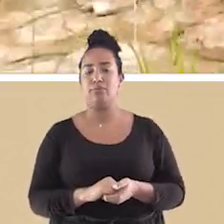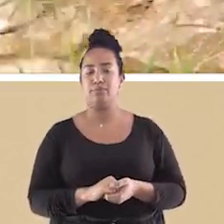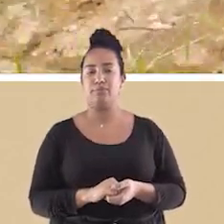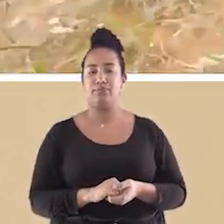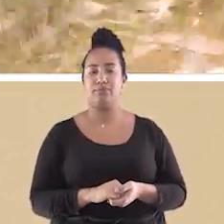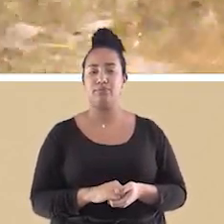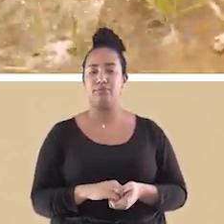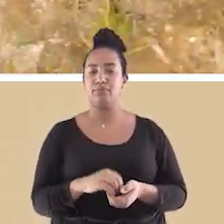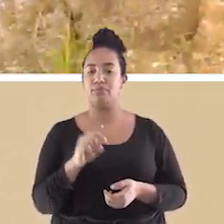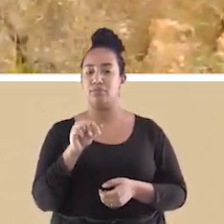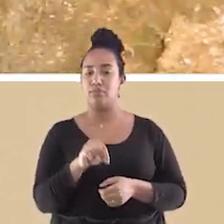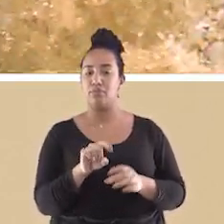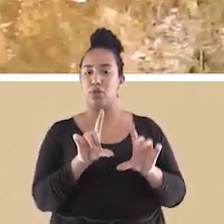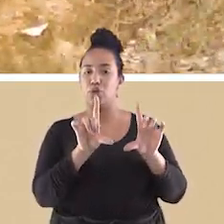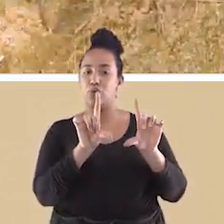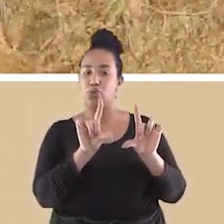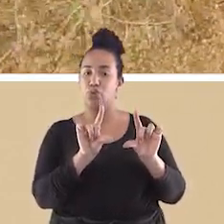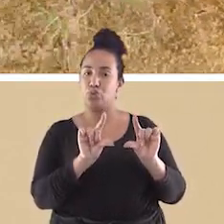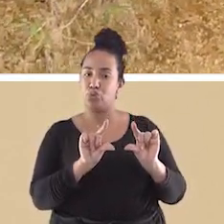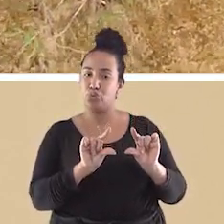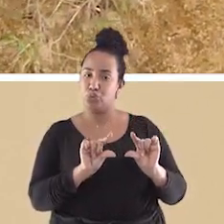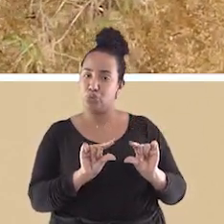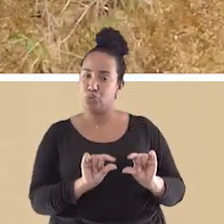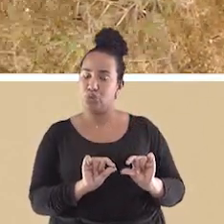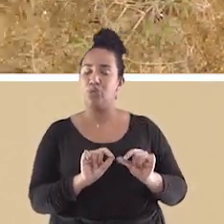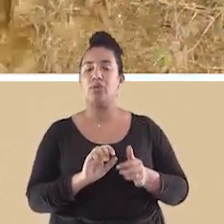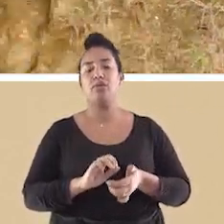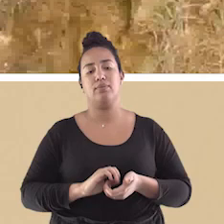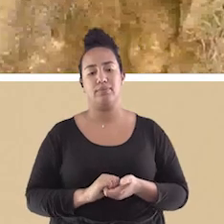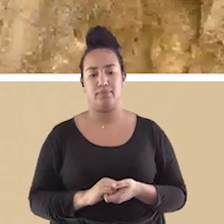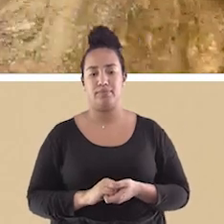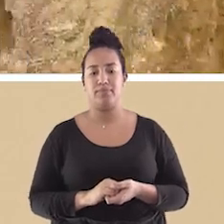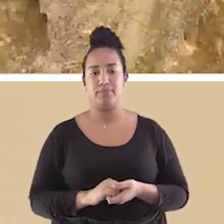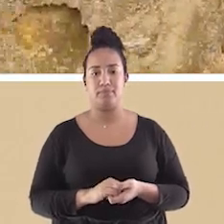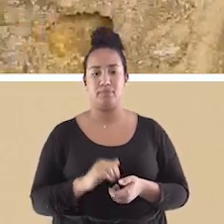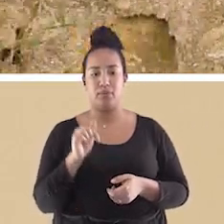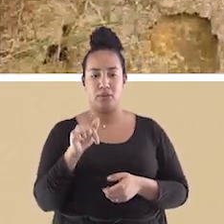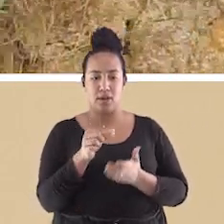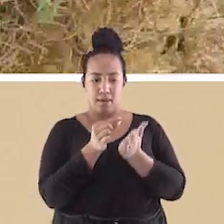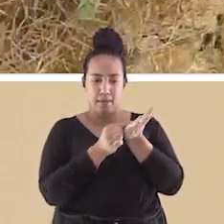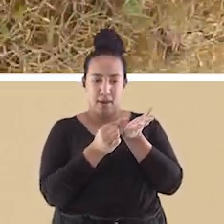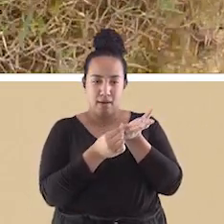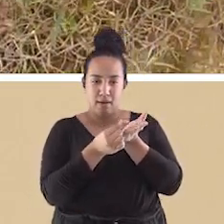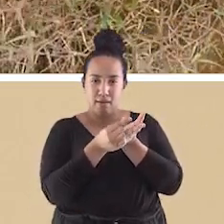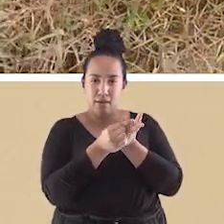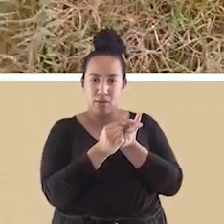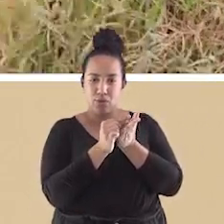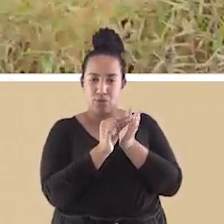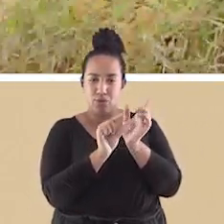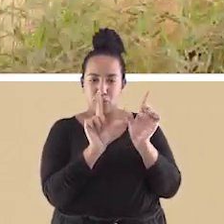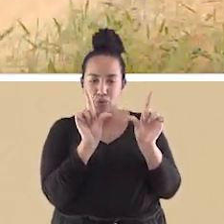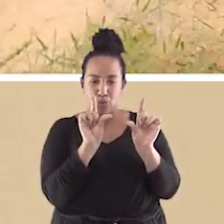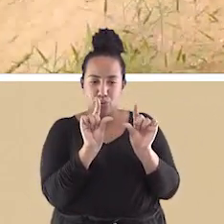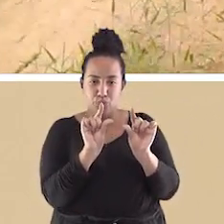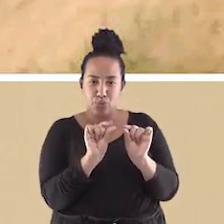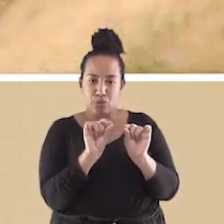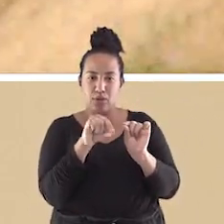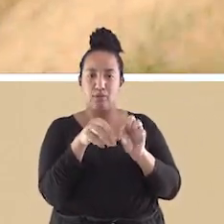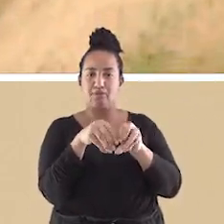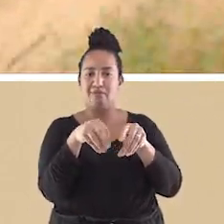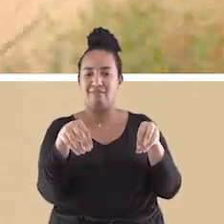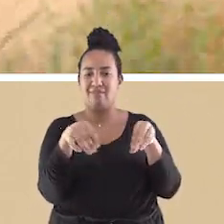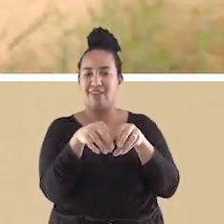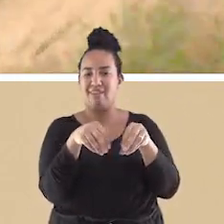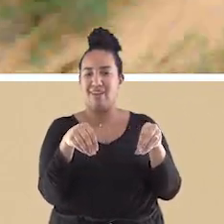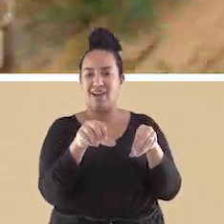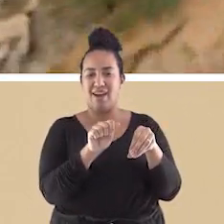vai diminuindo cada vez mais essas partículas, e aí ele vai ficando arenoso. E esse solo arenoso